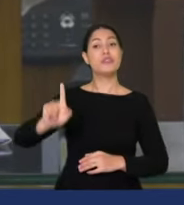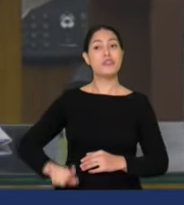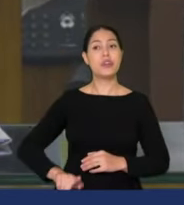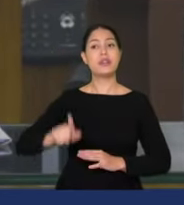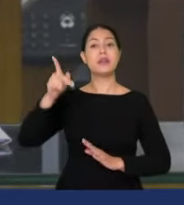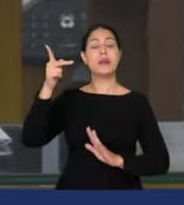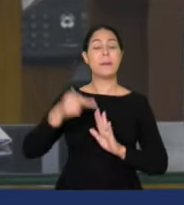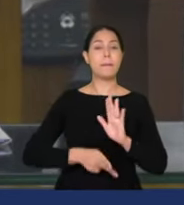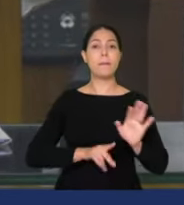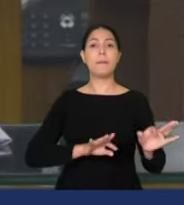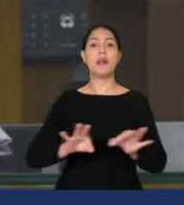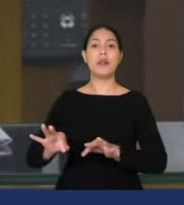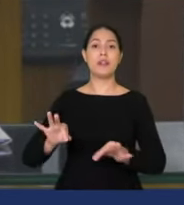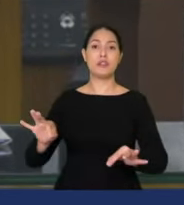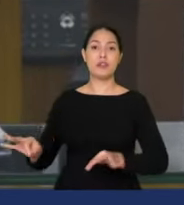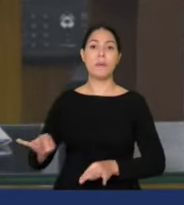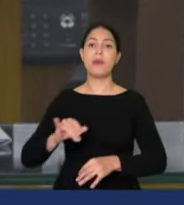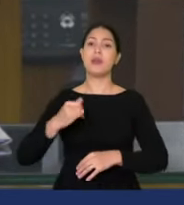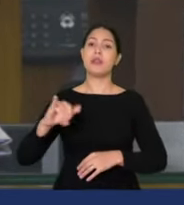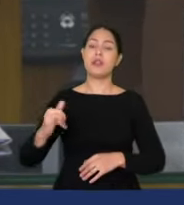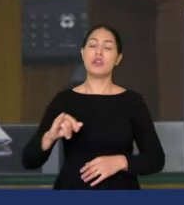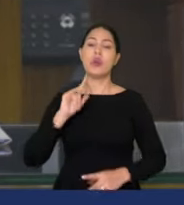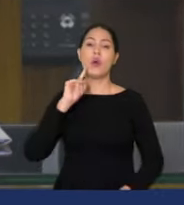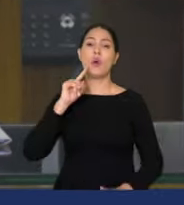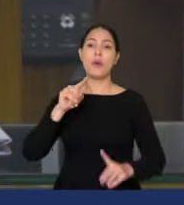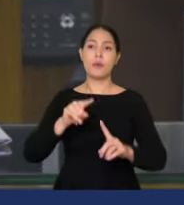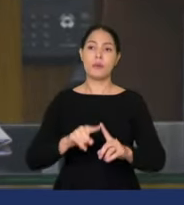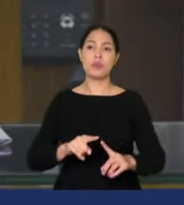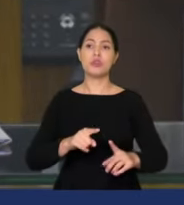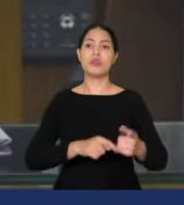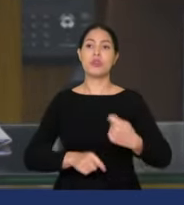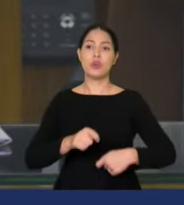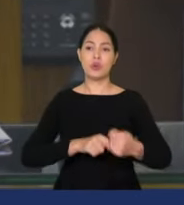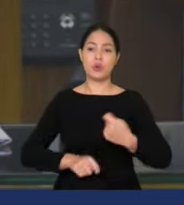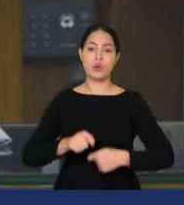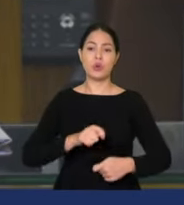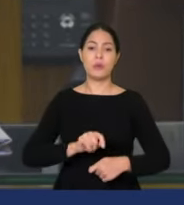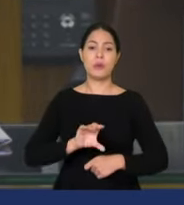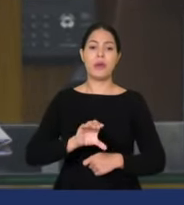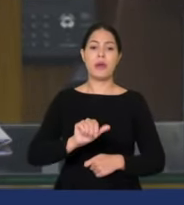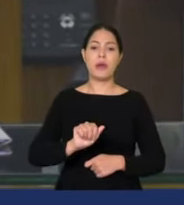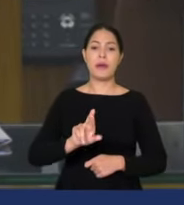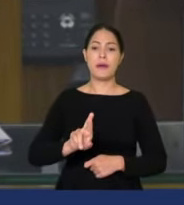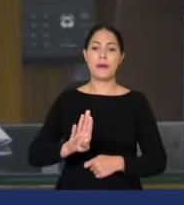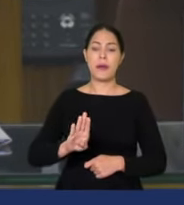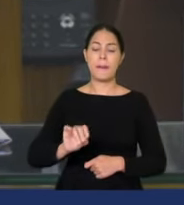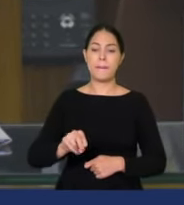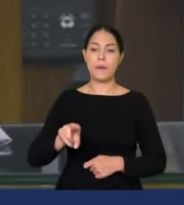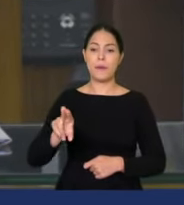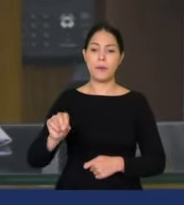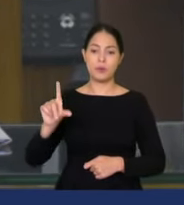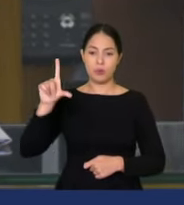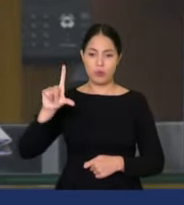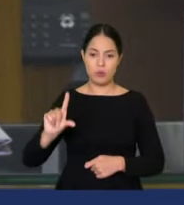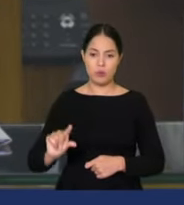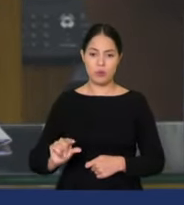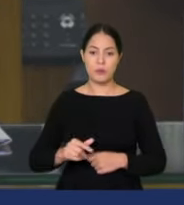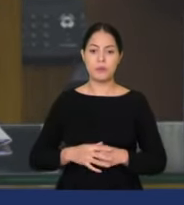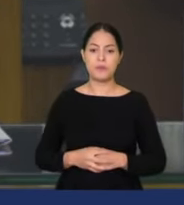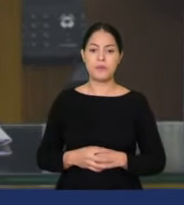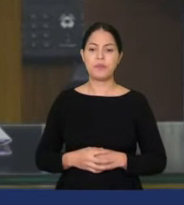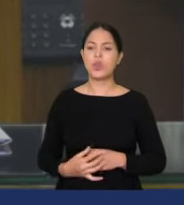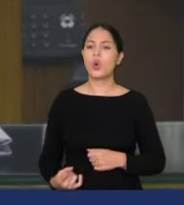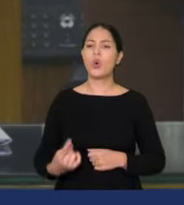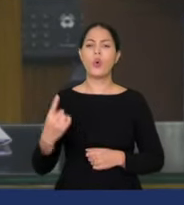necessidade de transição para uma economia de baixo carbono. O único caminho apontado para a comunidade científica para determos